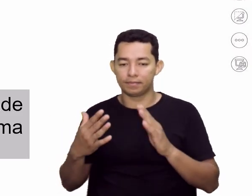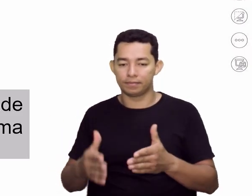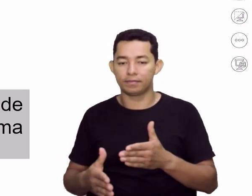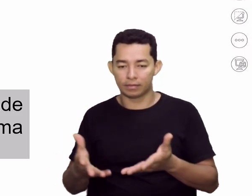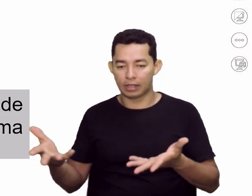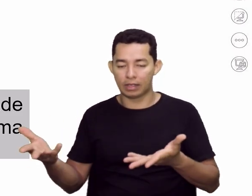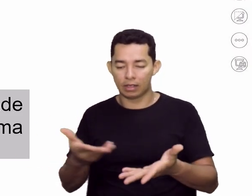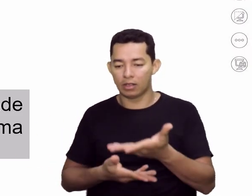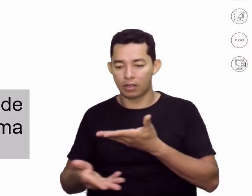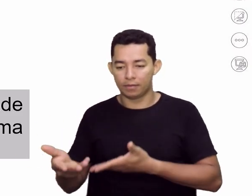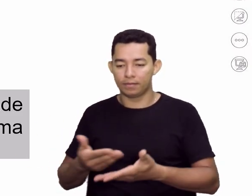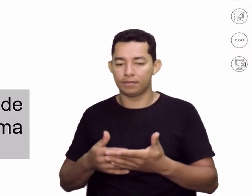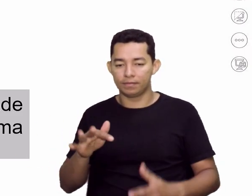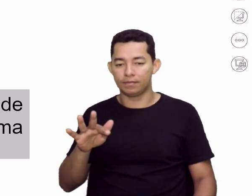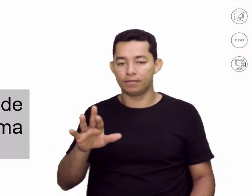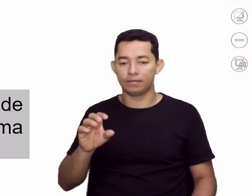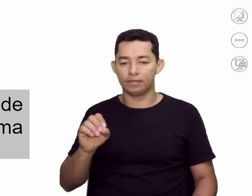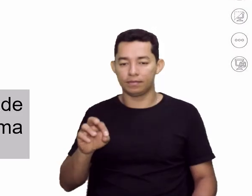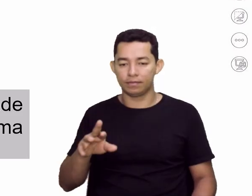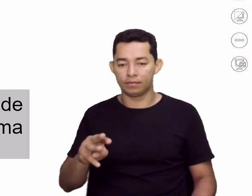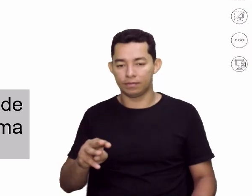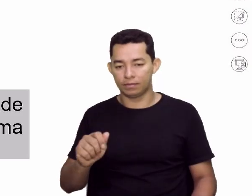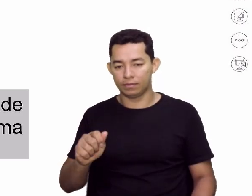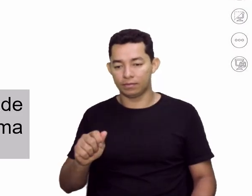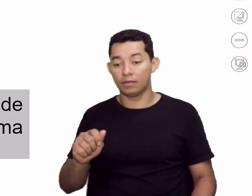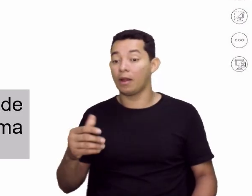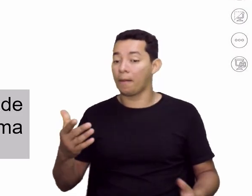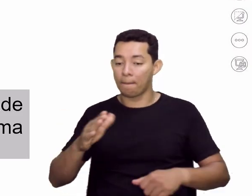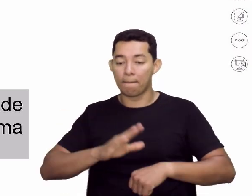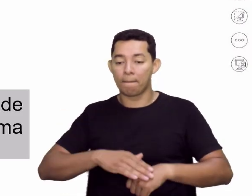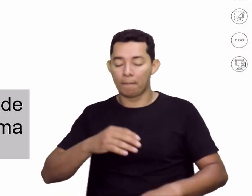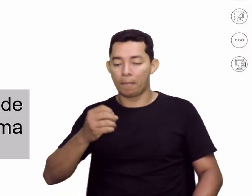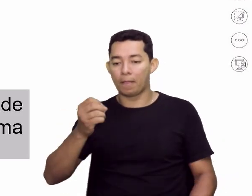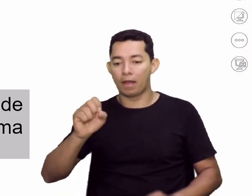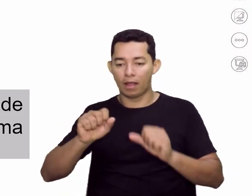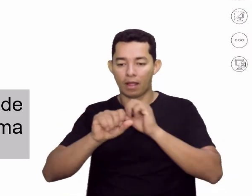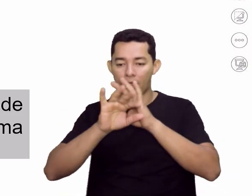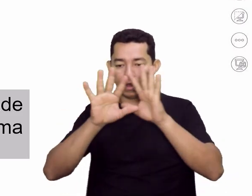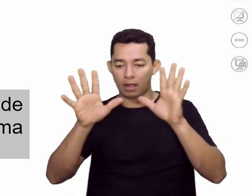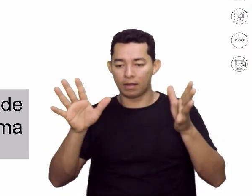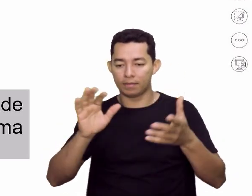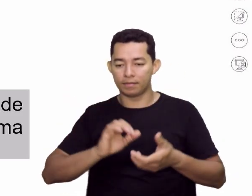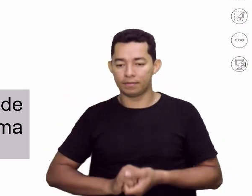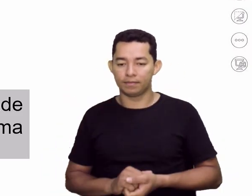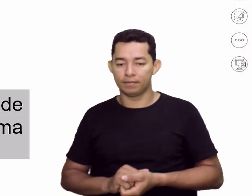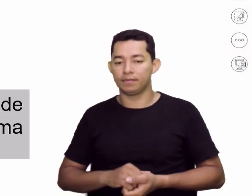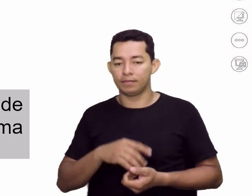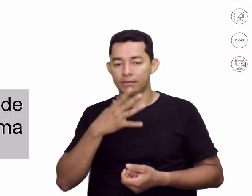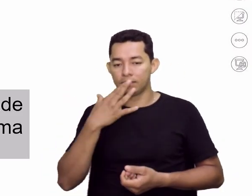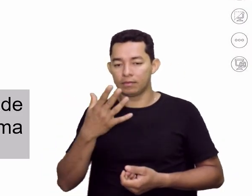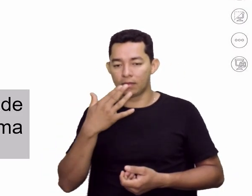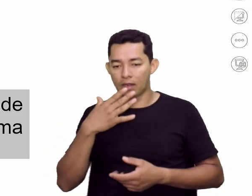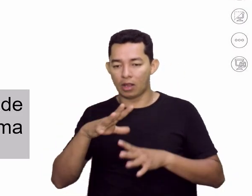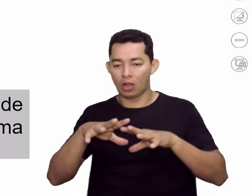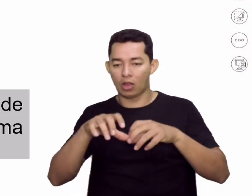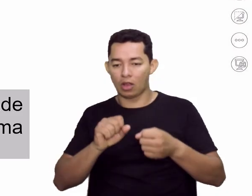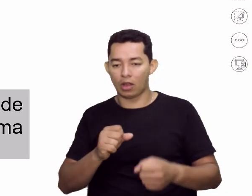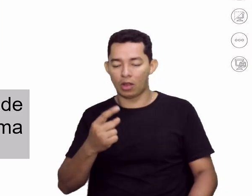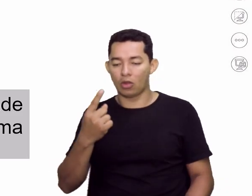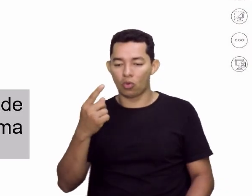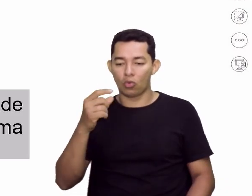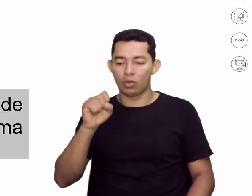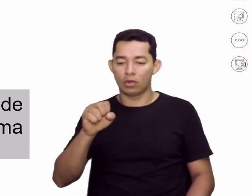entre suas formas. Olha aí, ficou bem mais claro aí, né? As cores e as formas de um